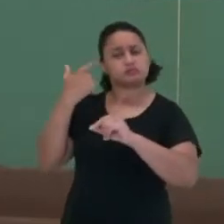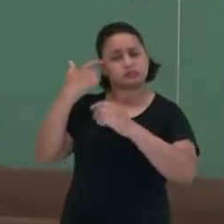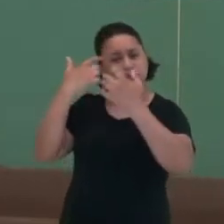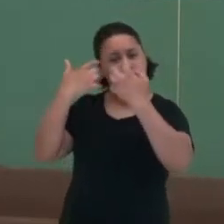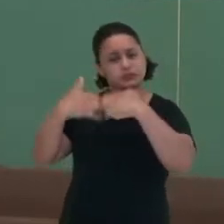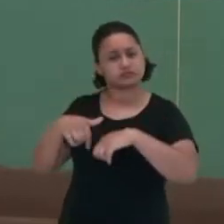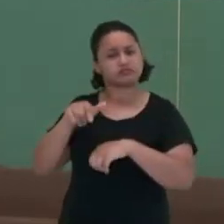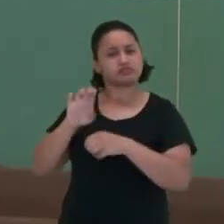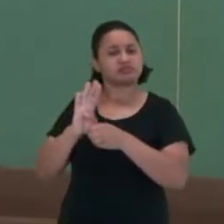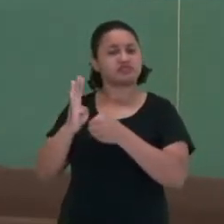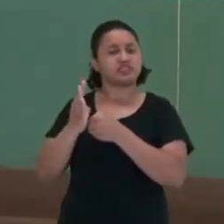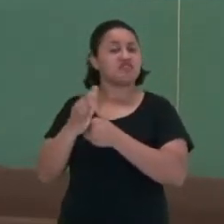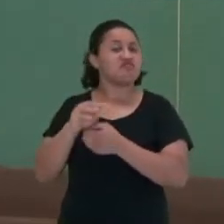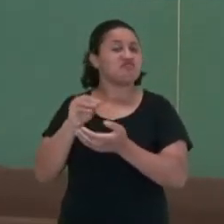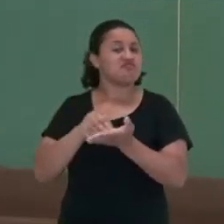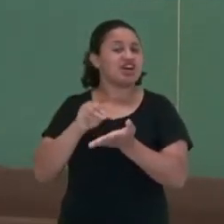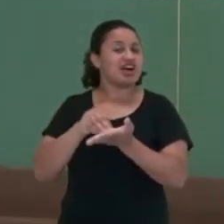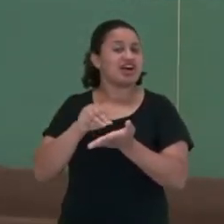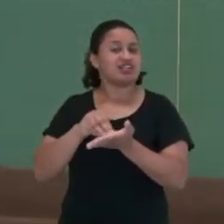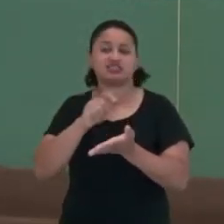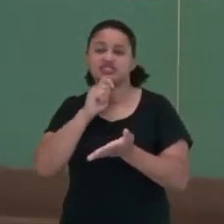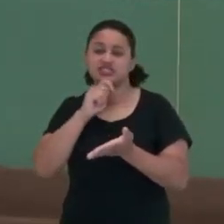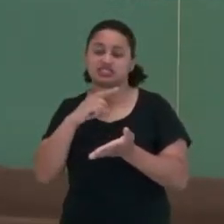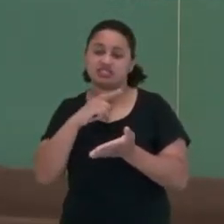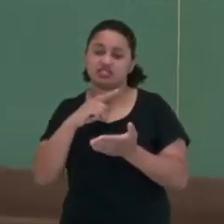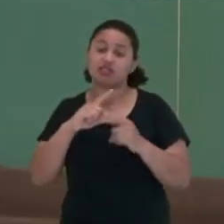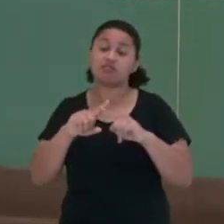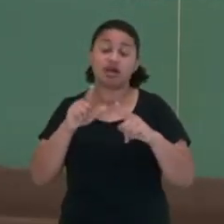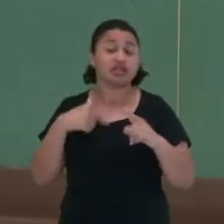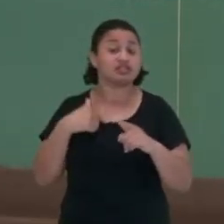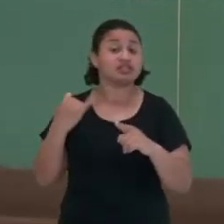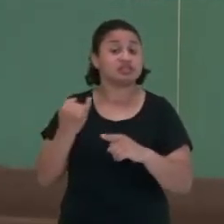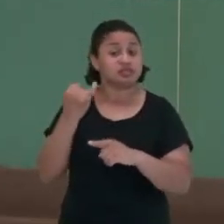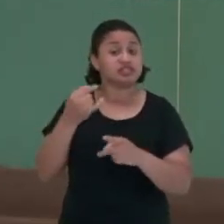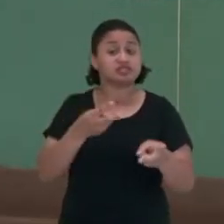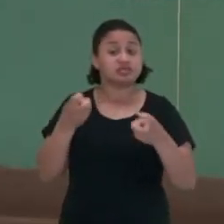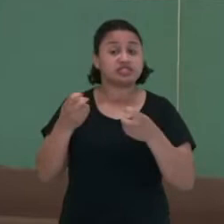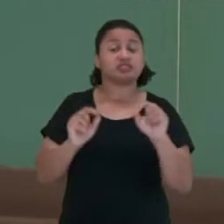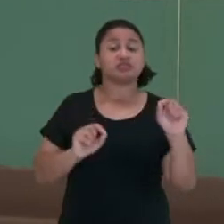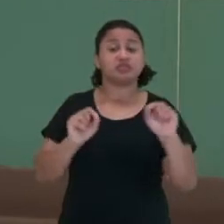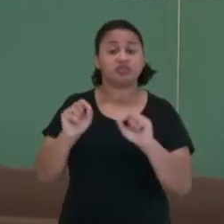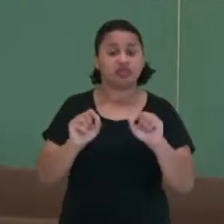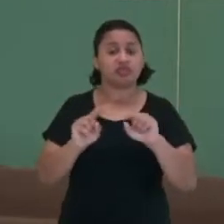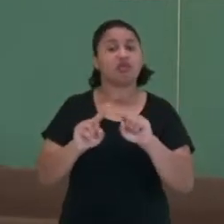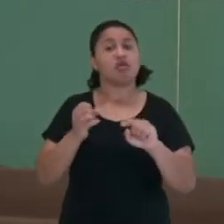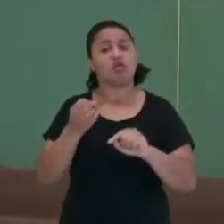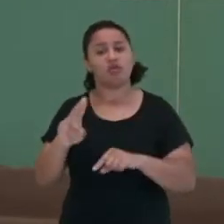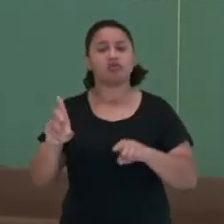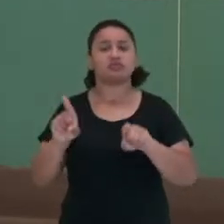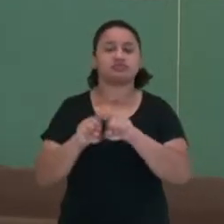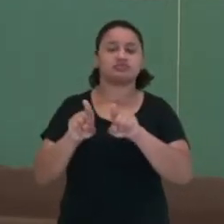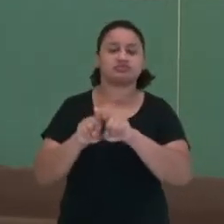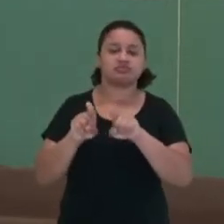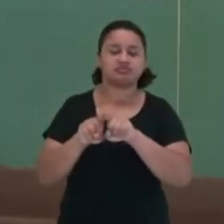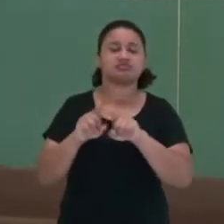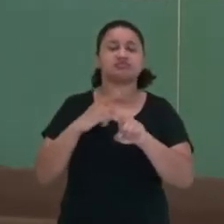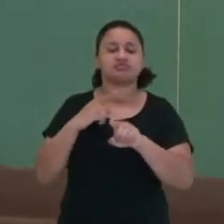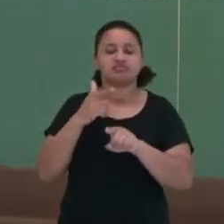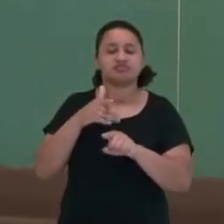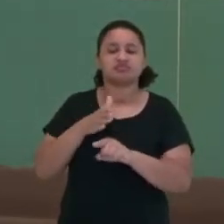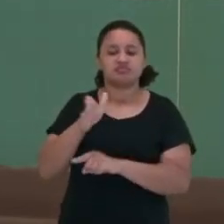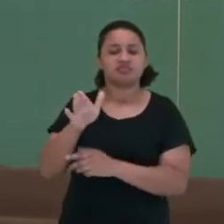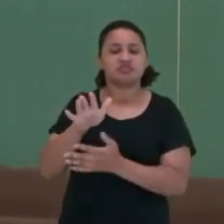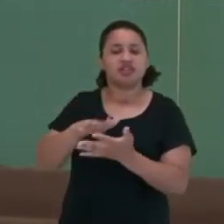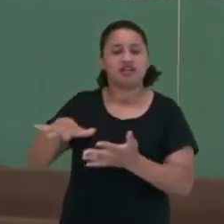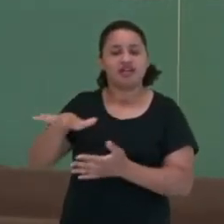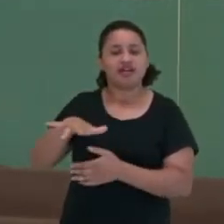aquele bairro está necessitando, mas ele precisa encontrar. Ou mesmo que já tenha um ramo, mas ele